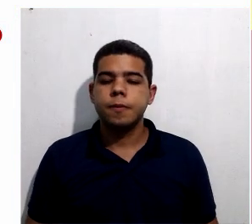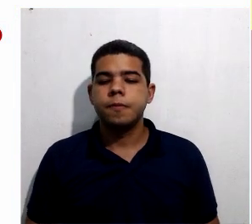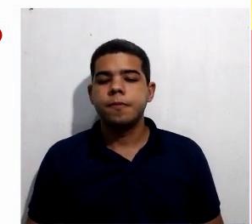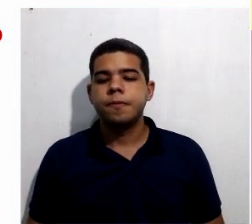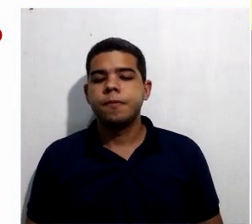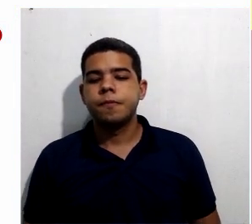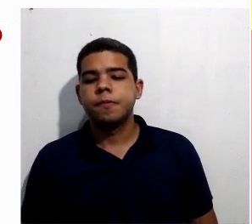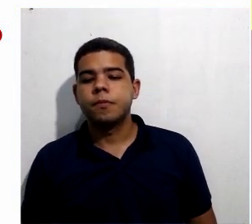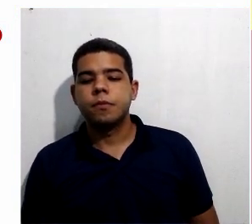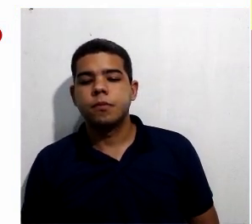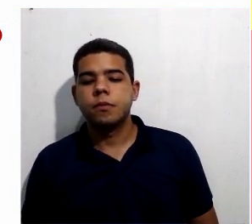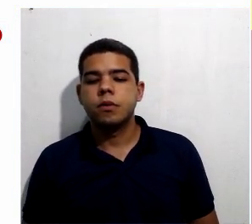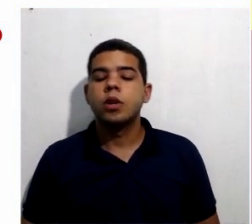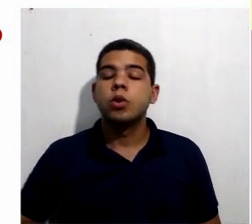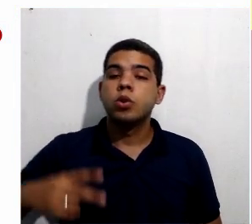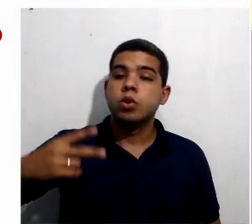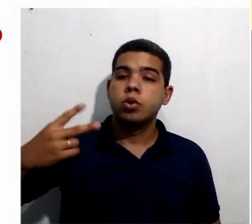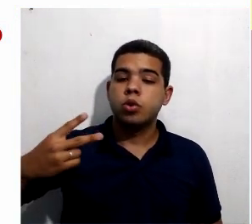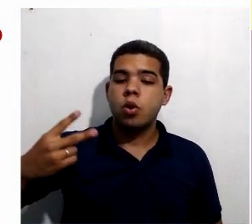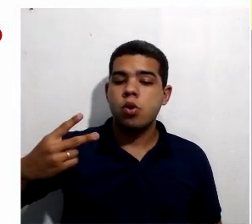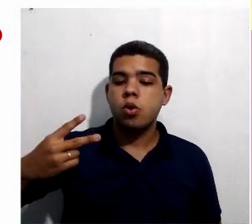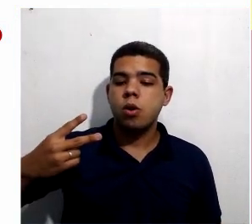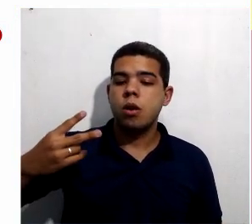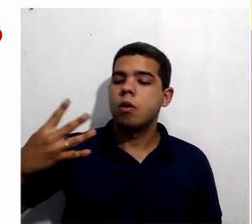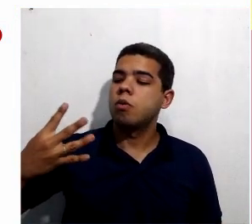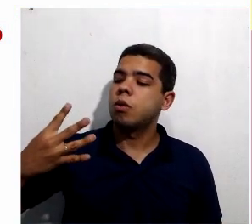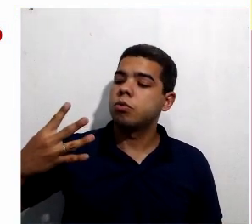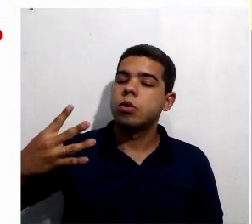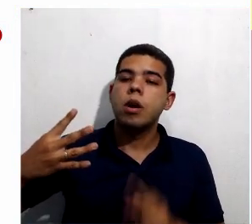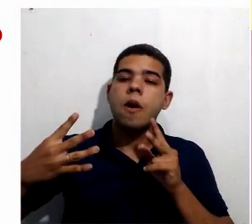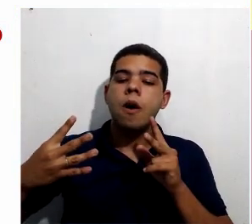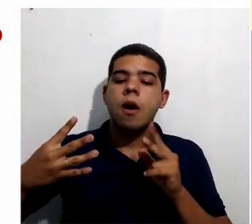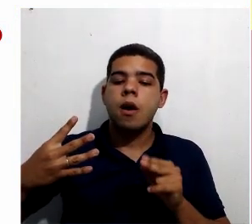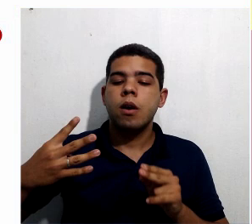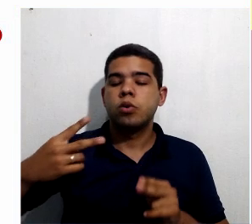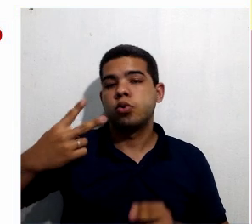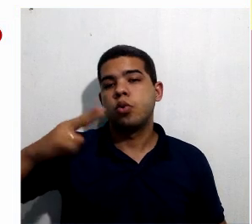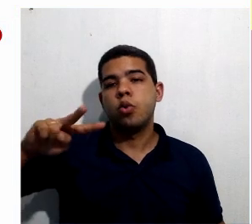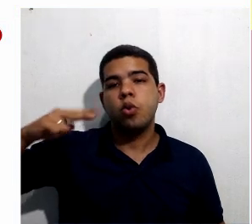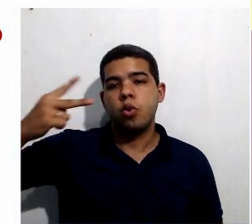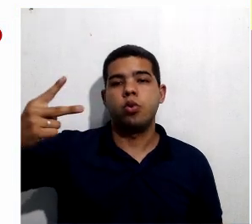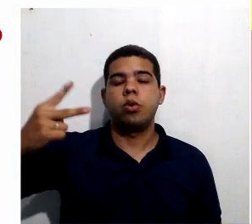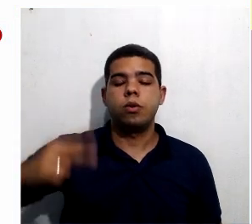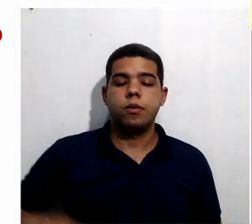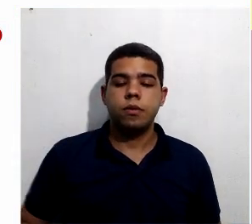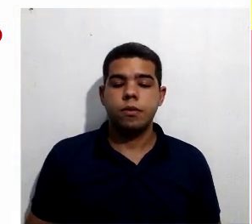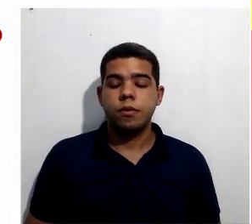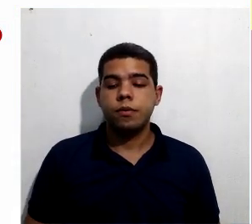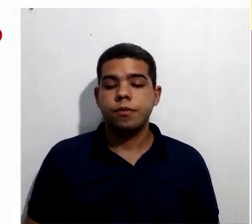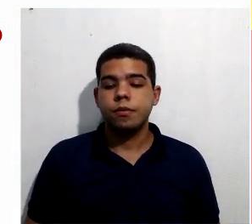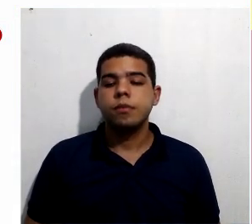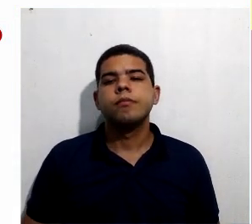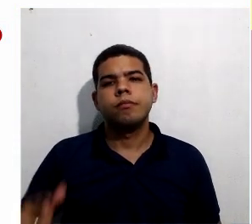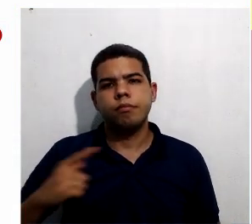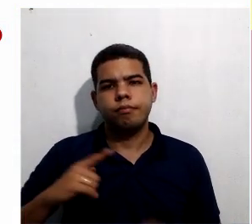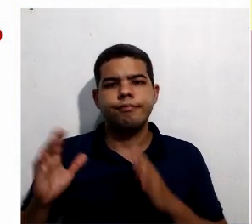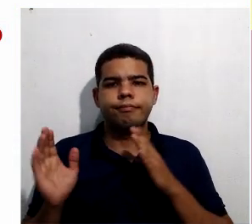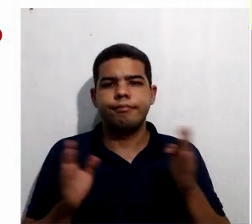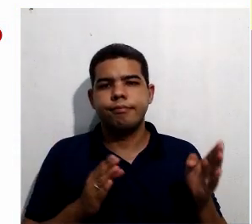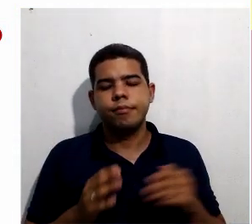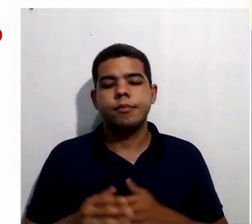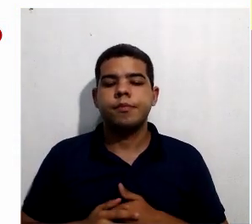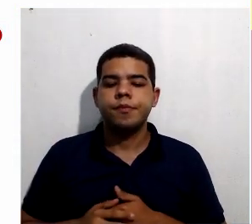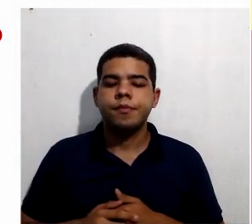termo. 2, segundo termo, 4 é igual a 2 elevado a 2. Observe que